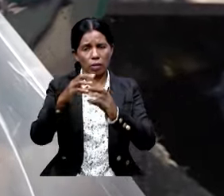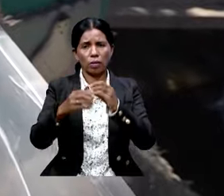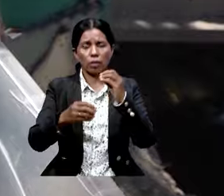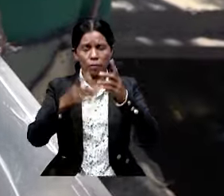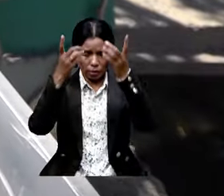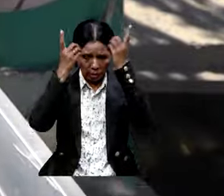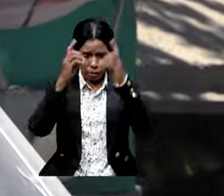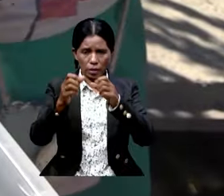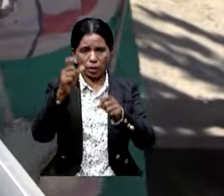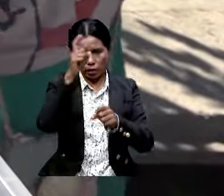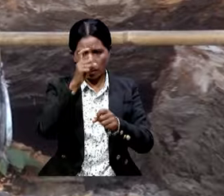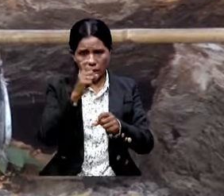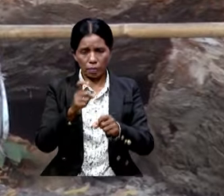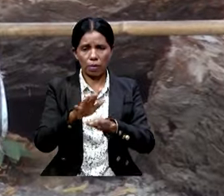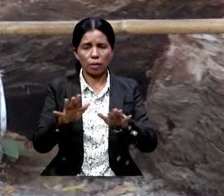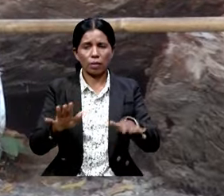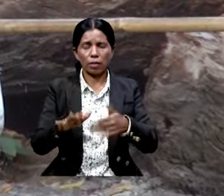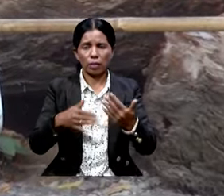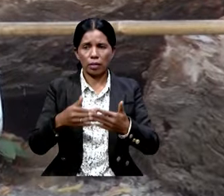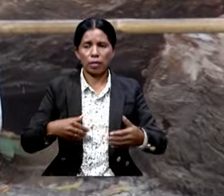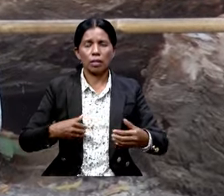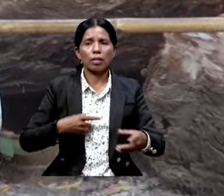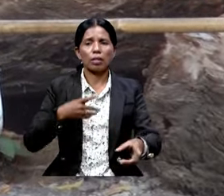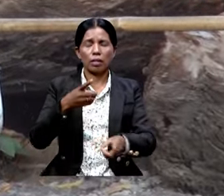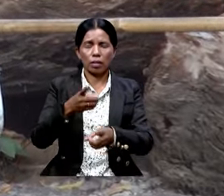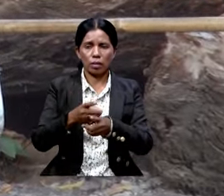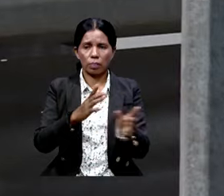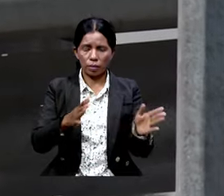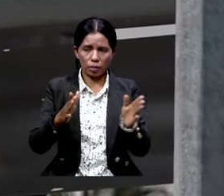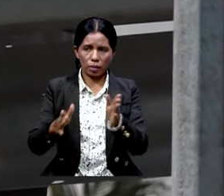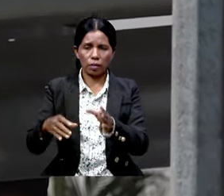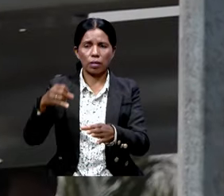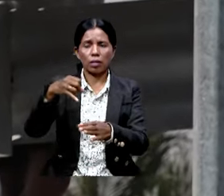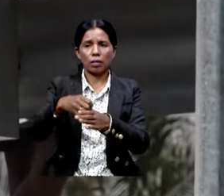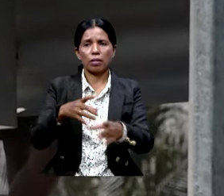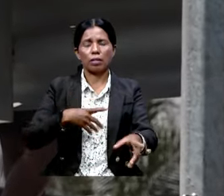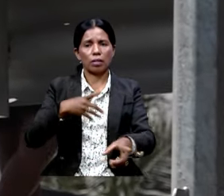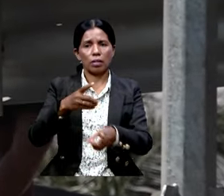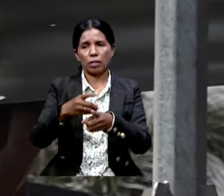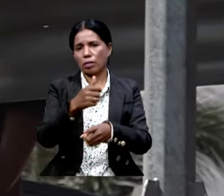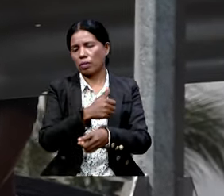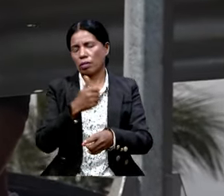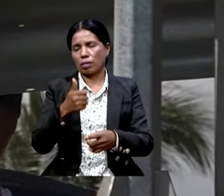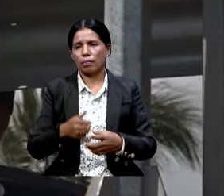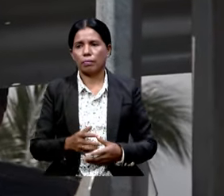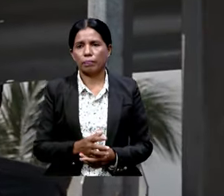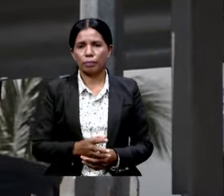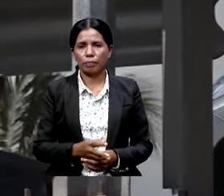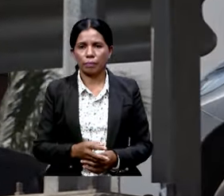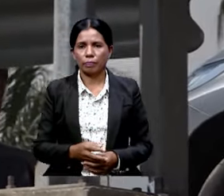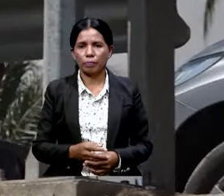ba labarik sira oinsa exerce direito ia proceso de desenvolvimento nacional inclui direito sira seluk Adriano Verdial, Zemir Santos, ZMN.